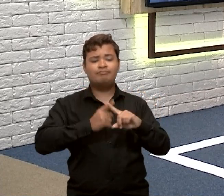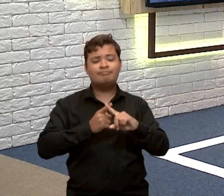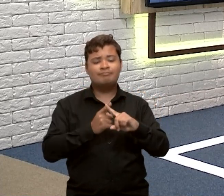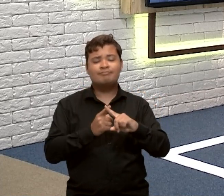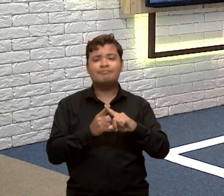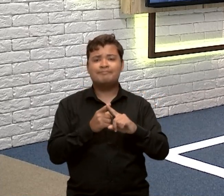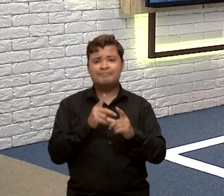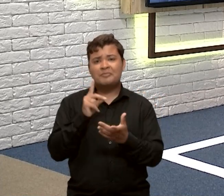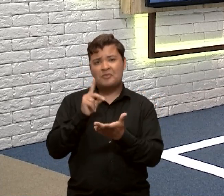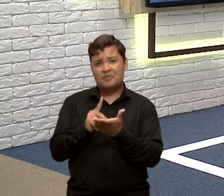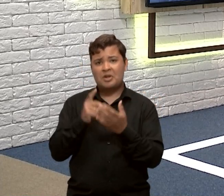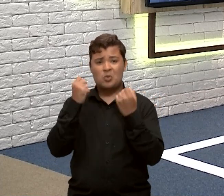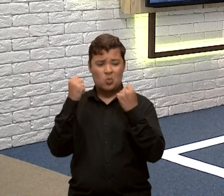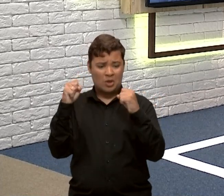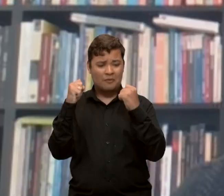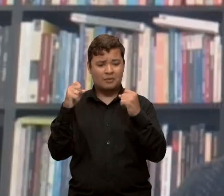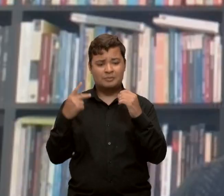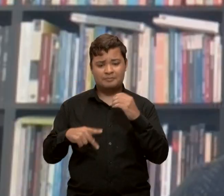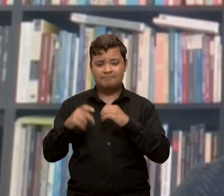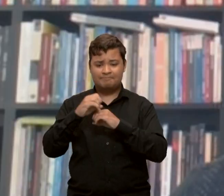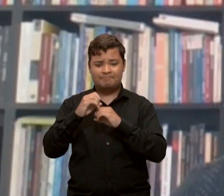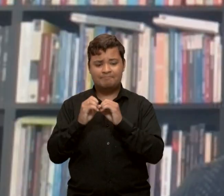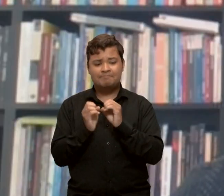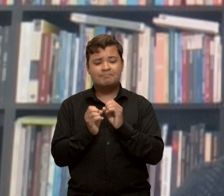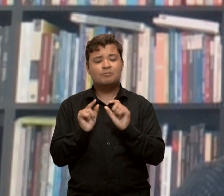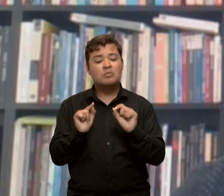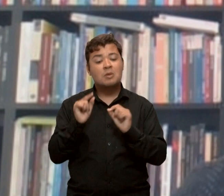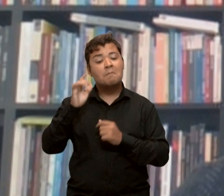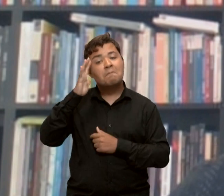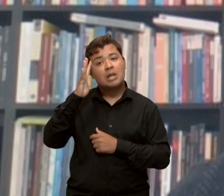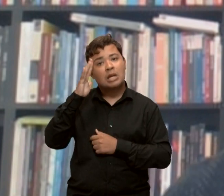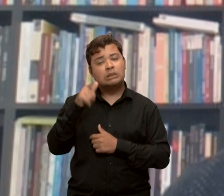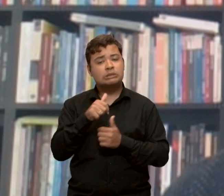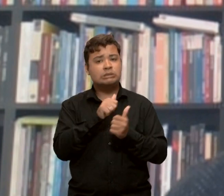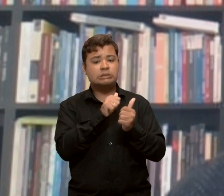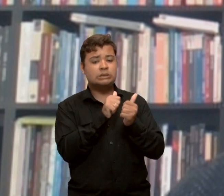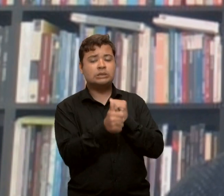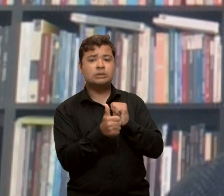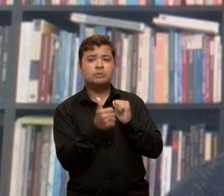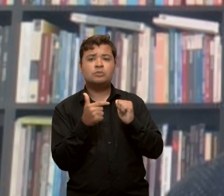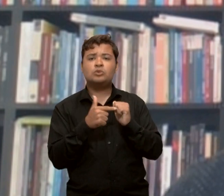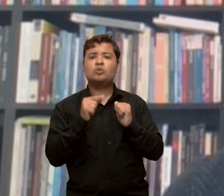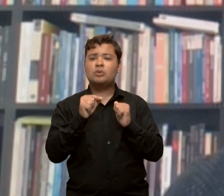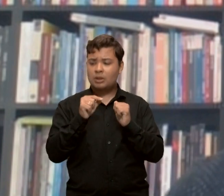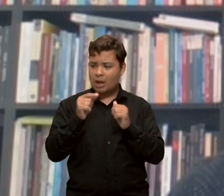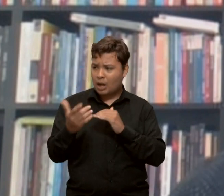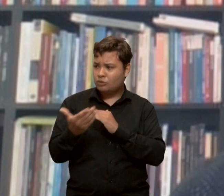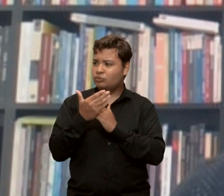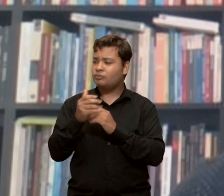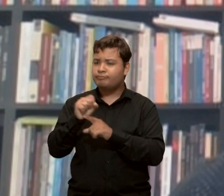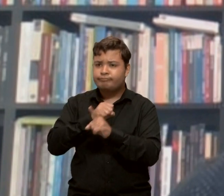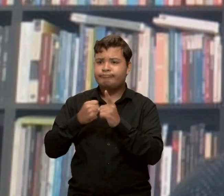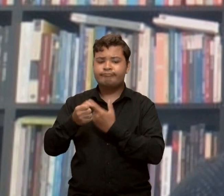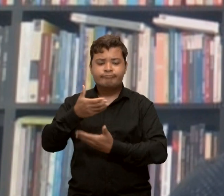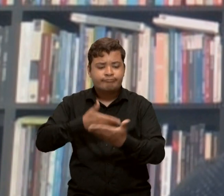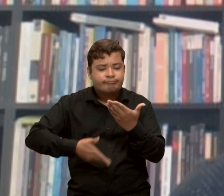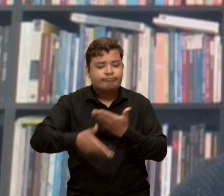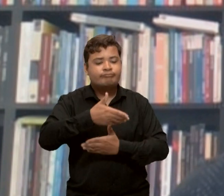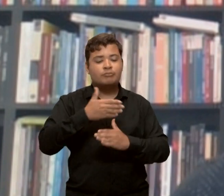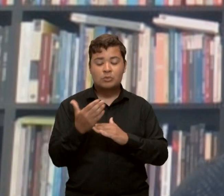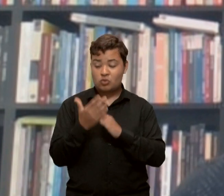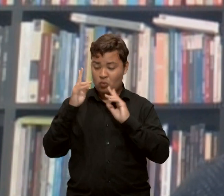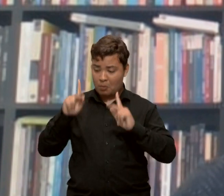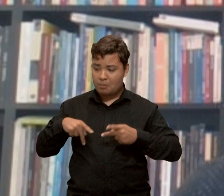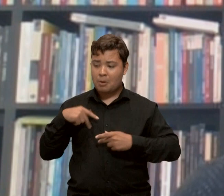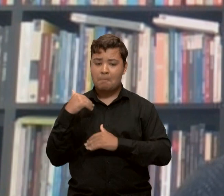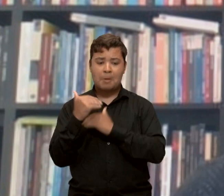da educação física na UFG, porque é pensar o esporte como algo socializador, algo que contribua para a formação humana e não